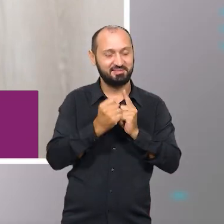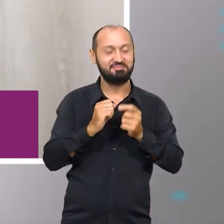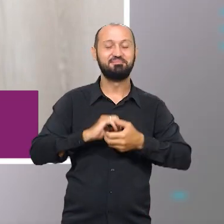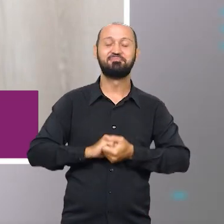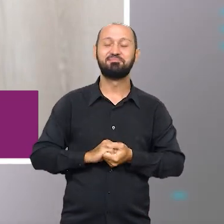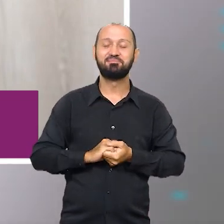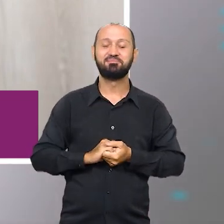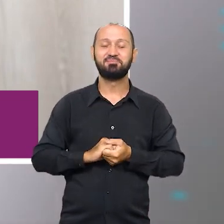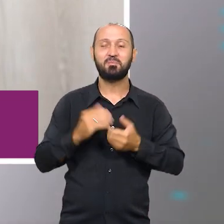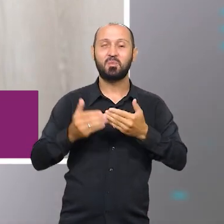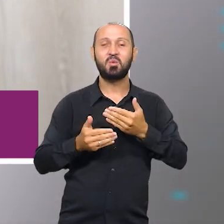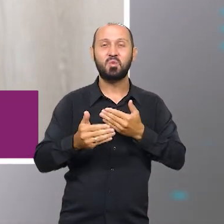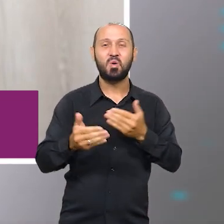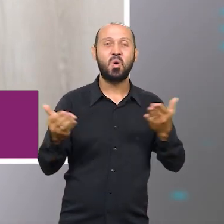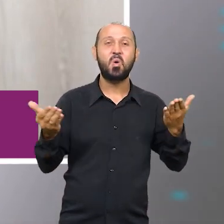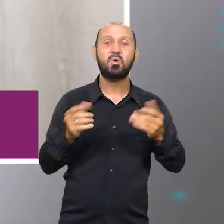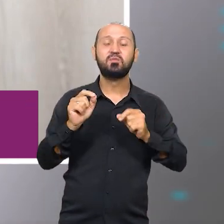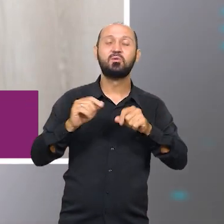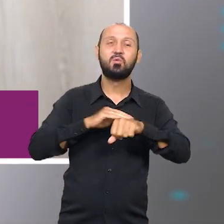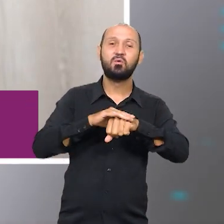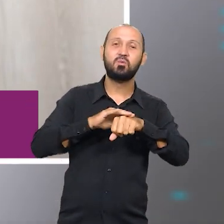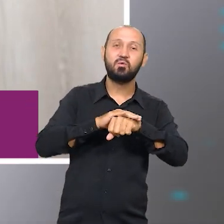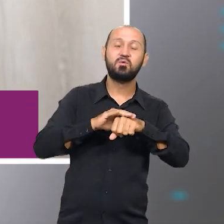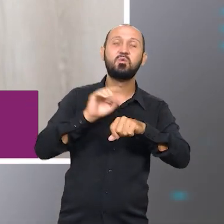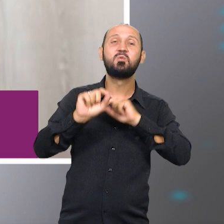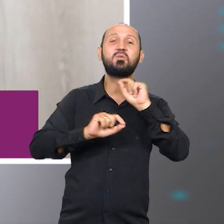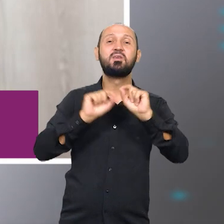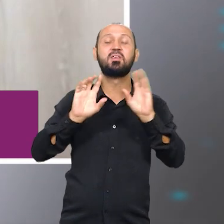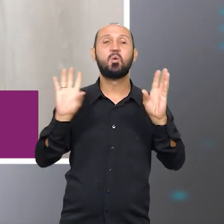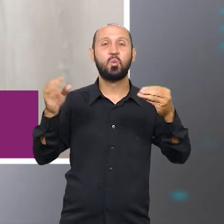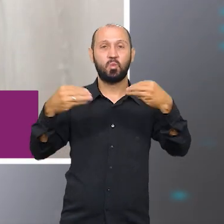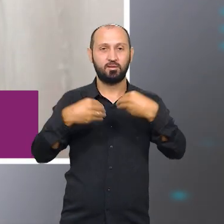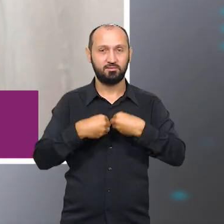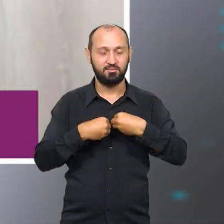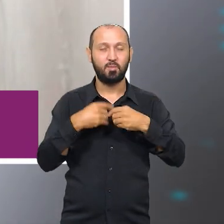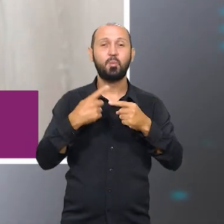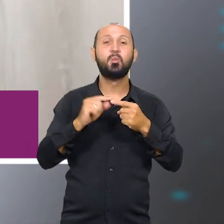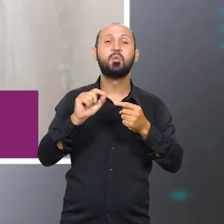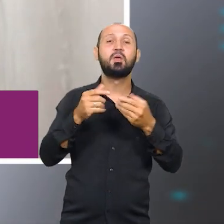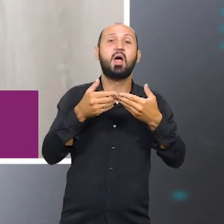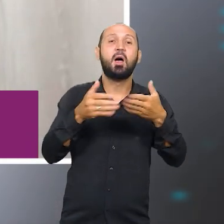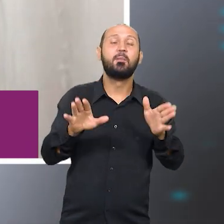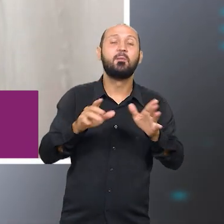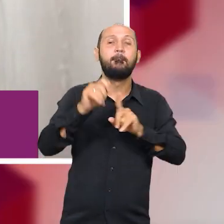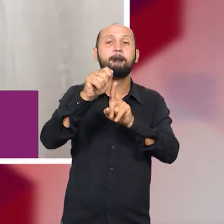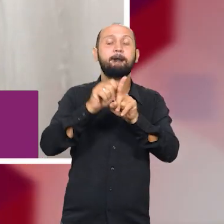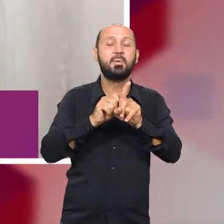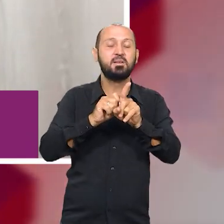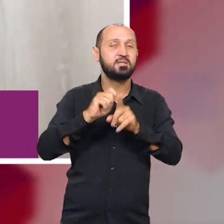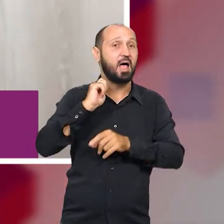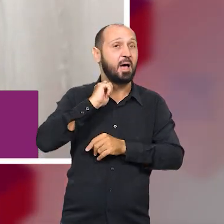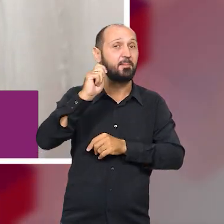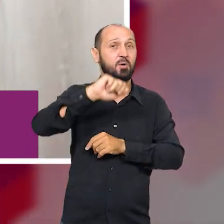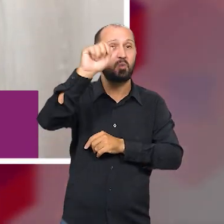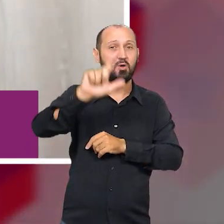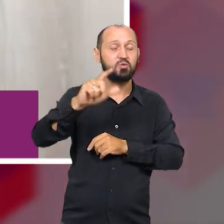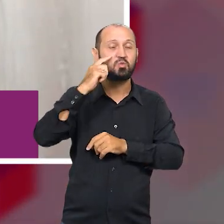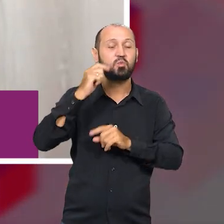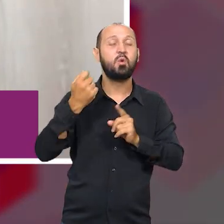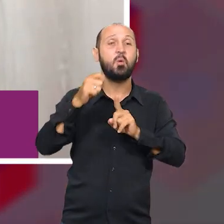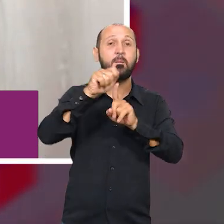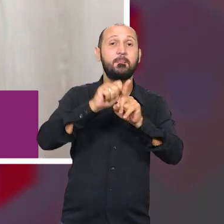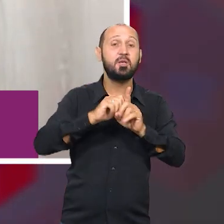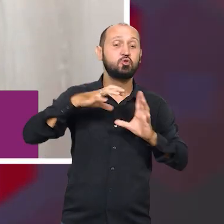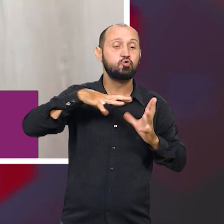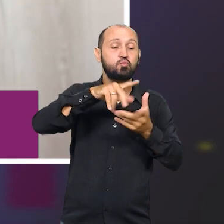da sociedade. E hoje nós vamos falar sobre o transtorno do espectro autista por conta do Abril Azul, que é o mês